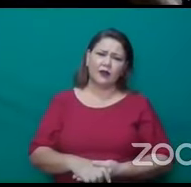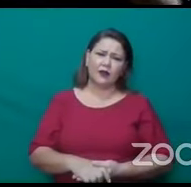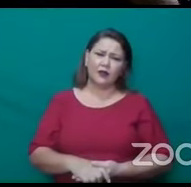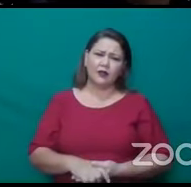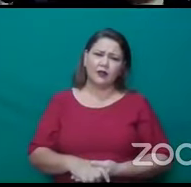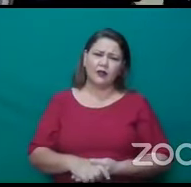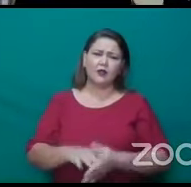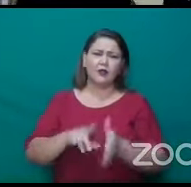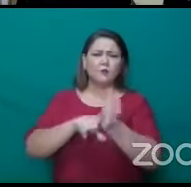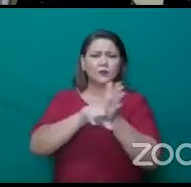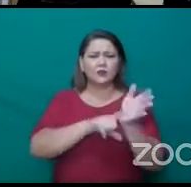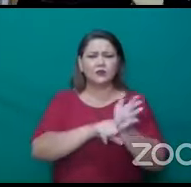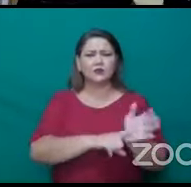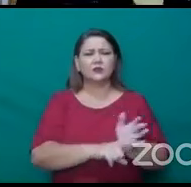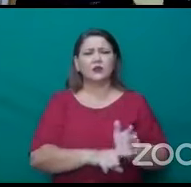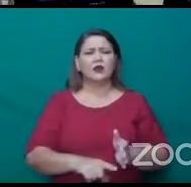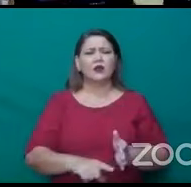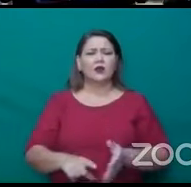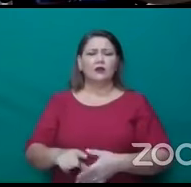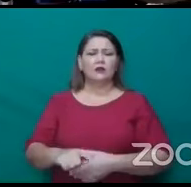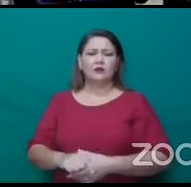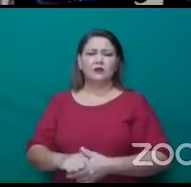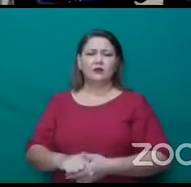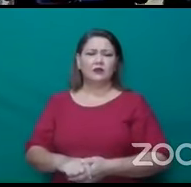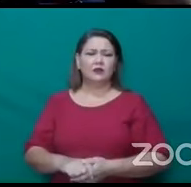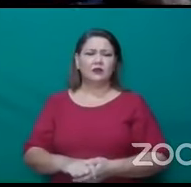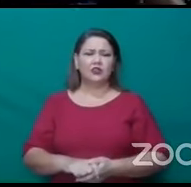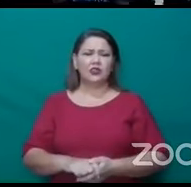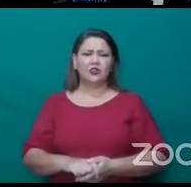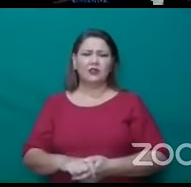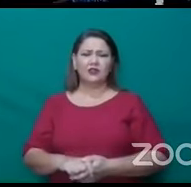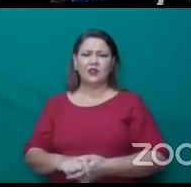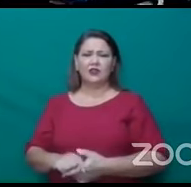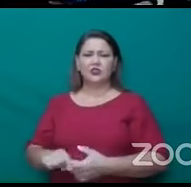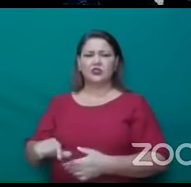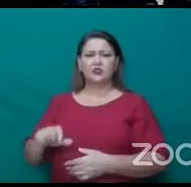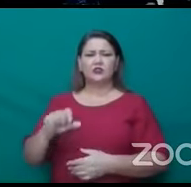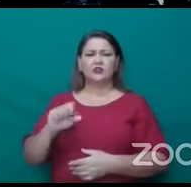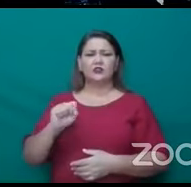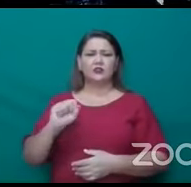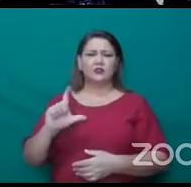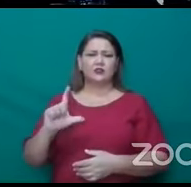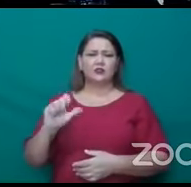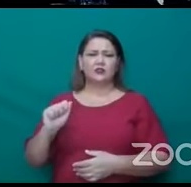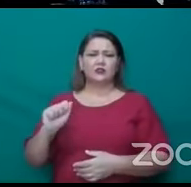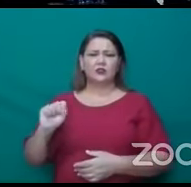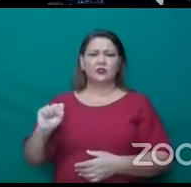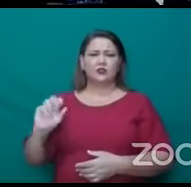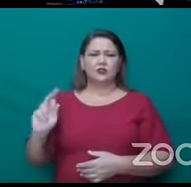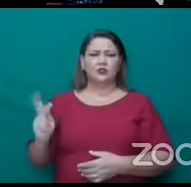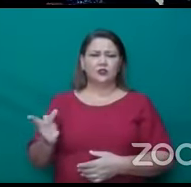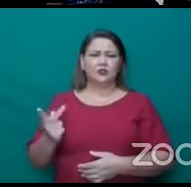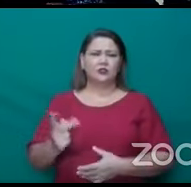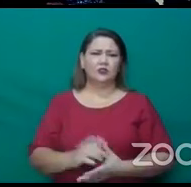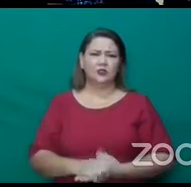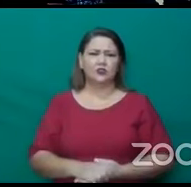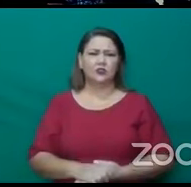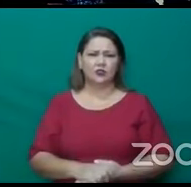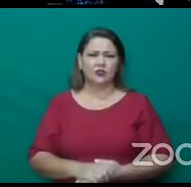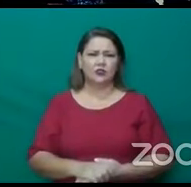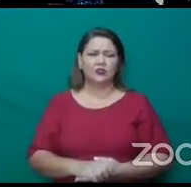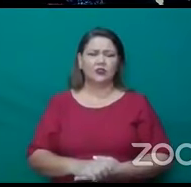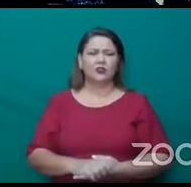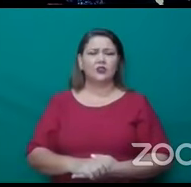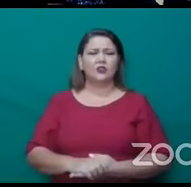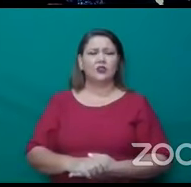um pouco sobre o slasher, que era o que eu mais me identificava, assim, né, do subgênero terror, era o que eu mais me identificava. Então, eu fui buscar entender,